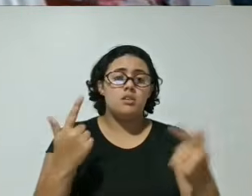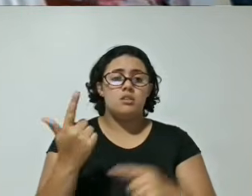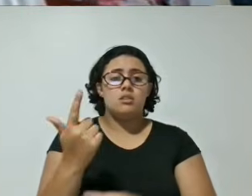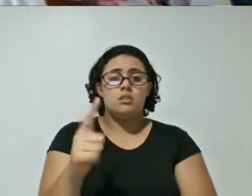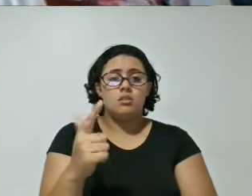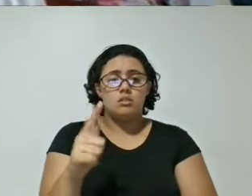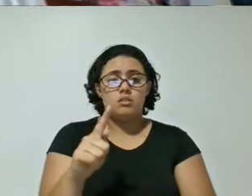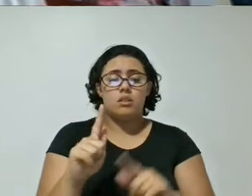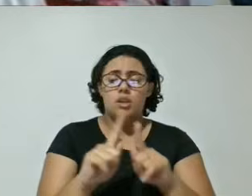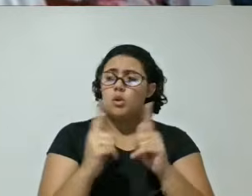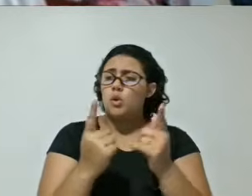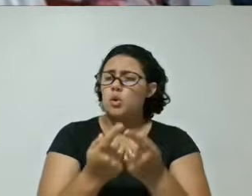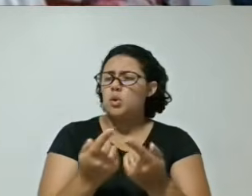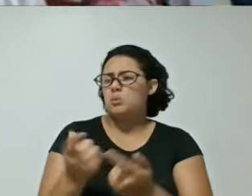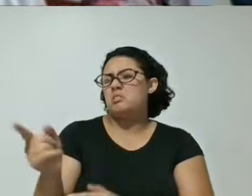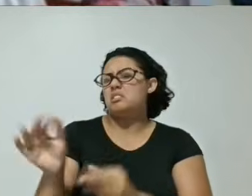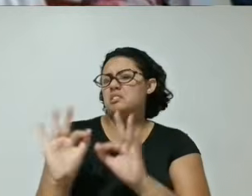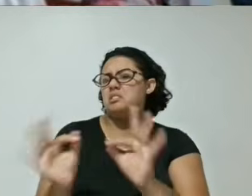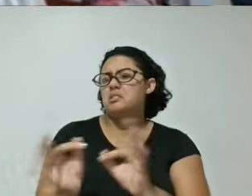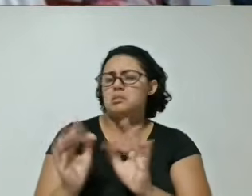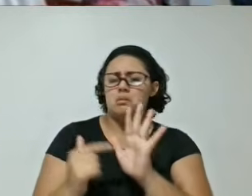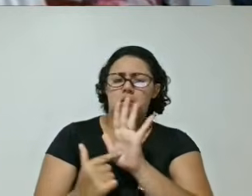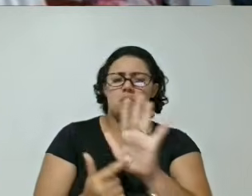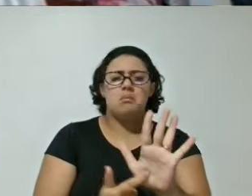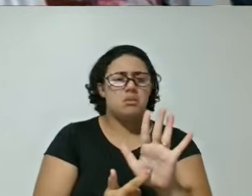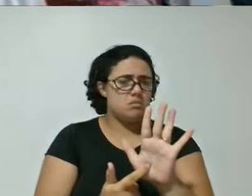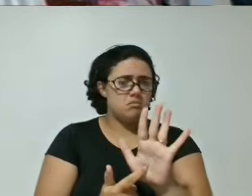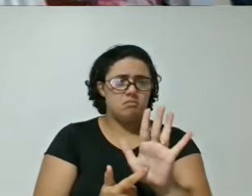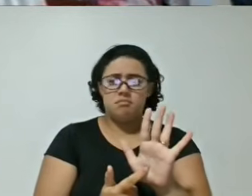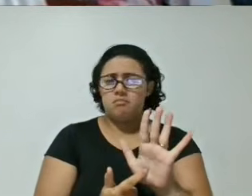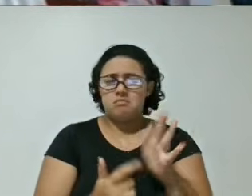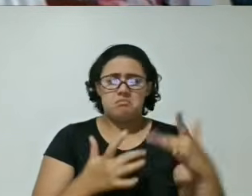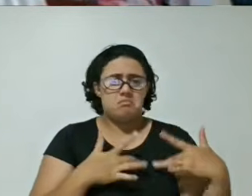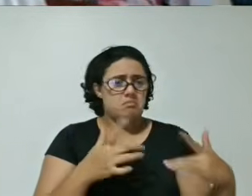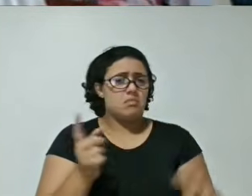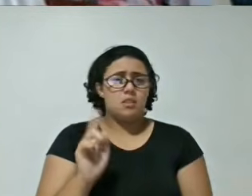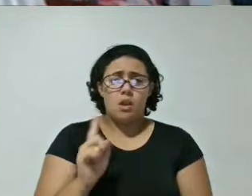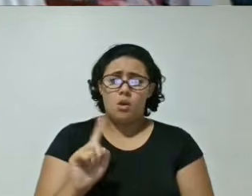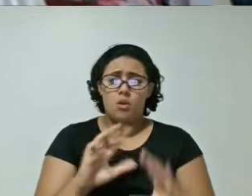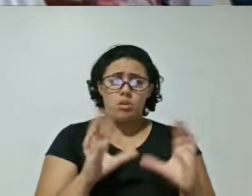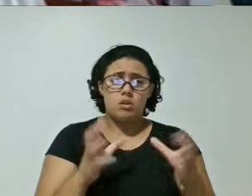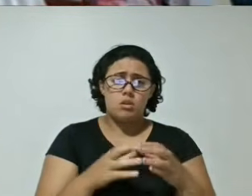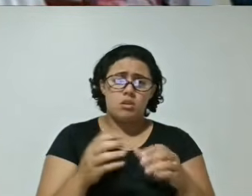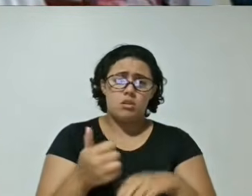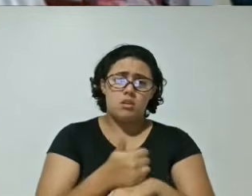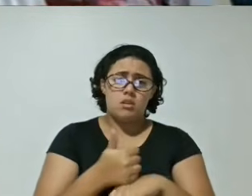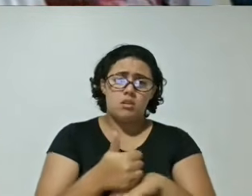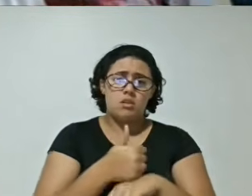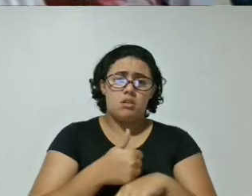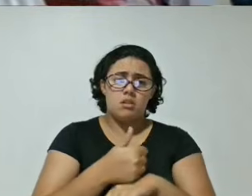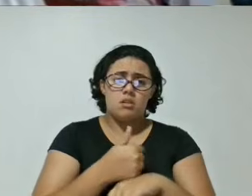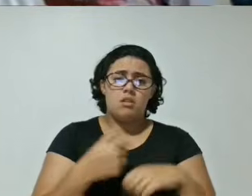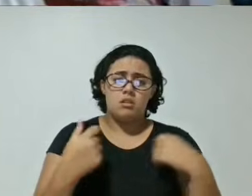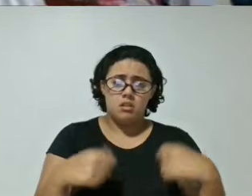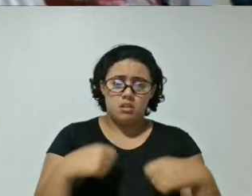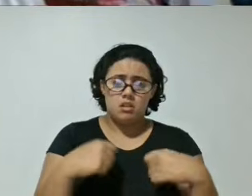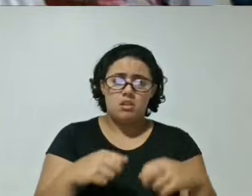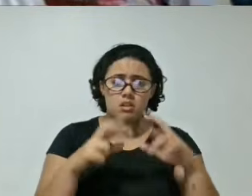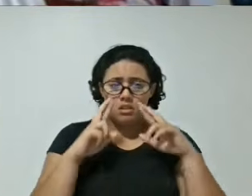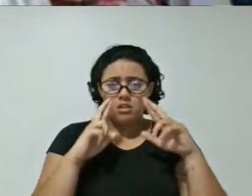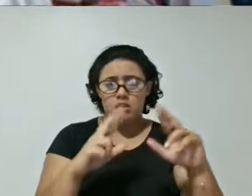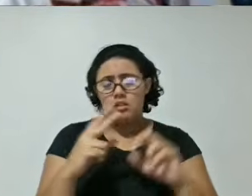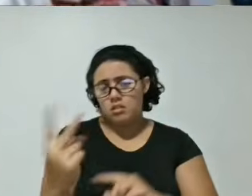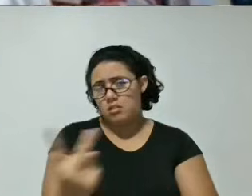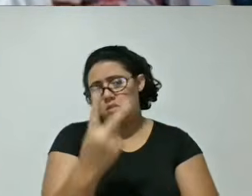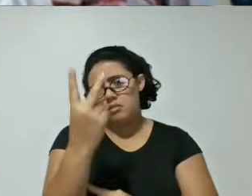mais amador, um grupo que se apresenta voluntariamente, ele é um grupo profissional, ele tem que ser valorizado, valorizado